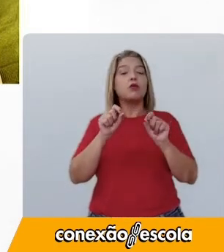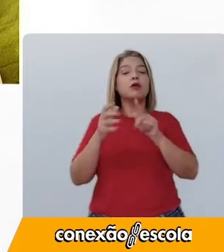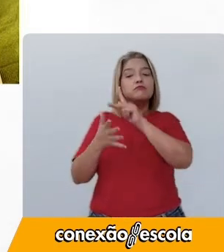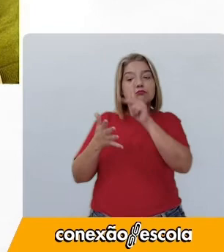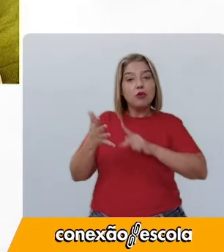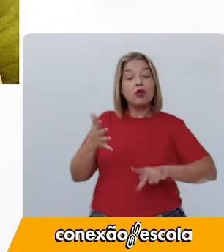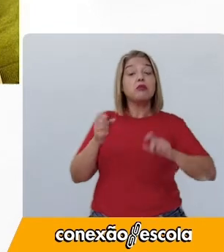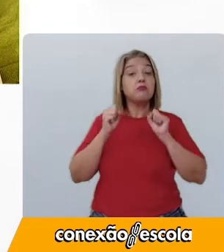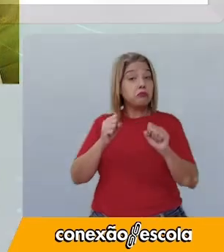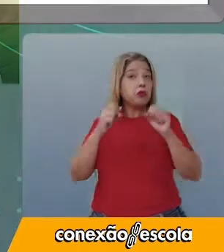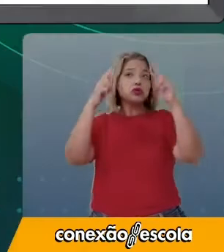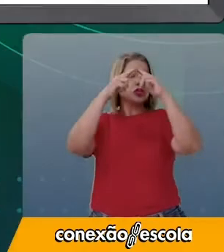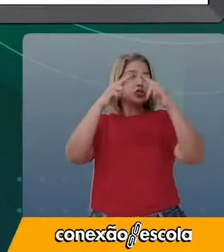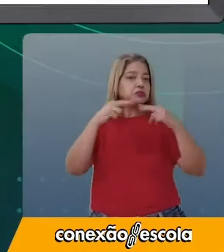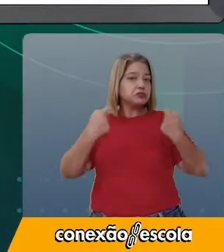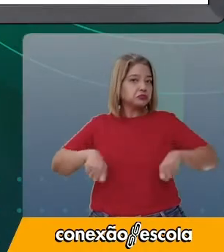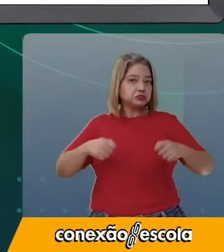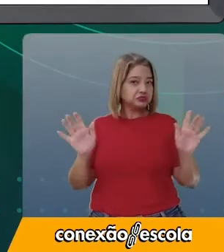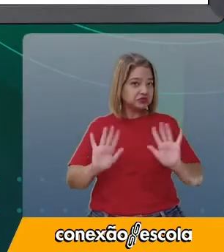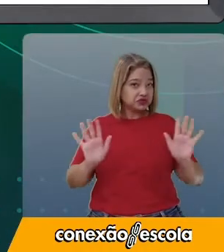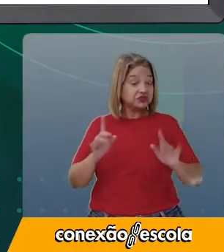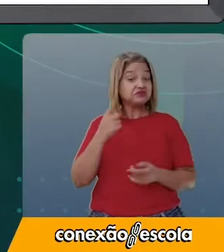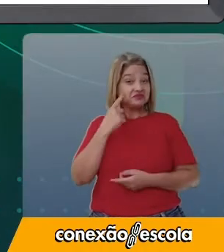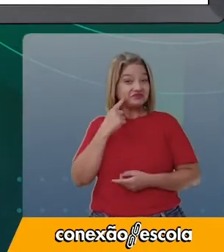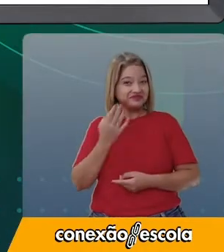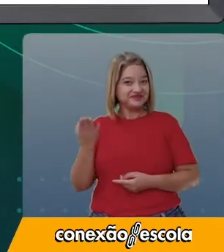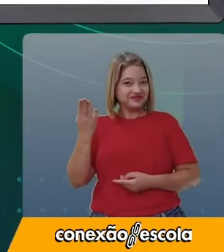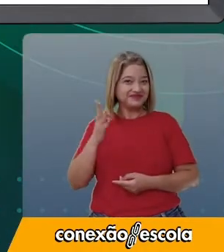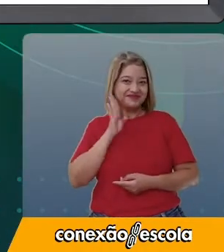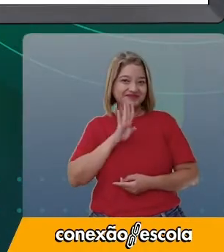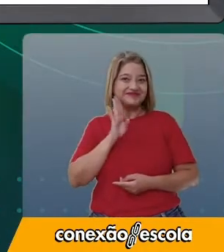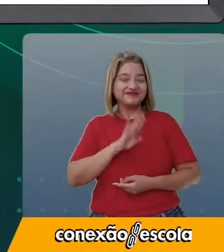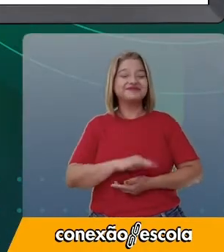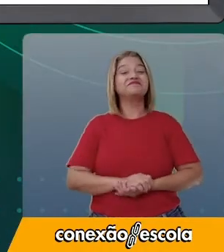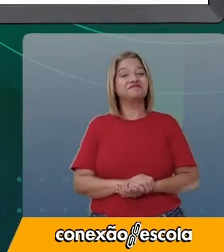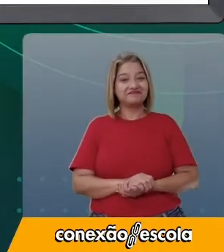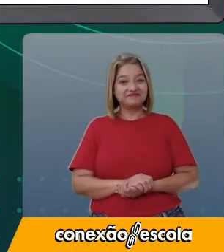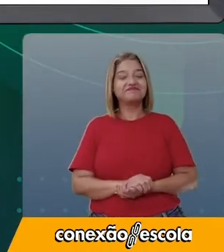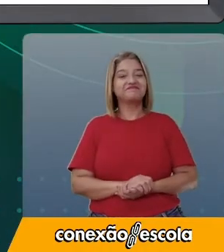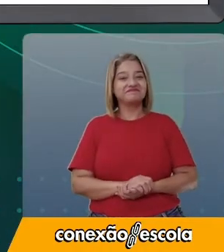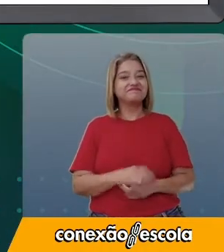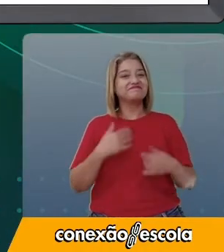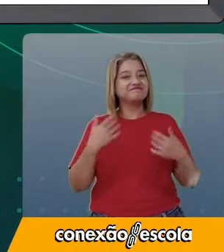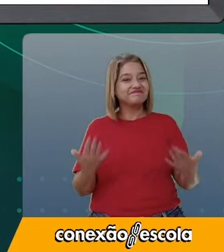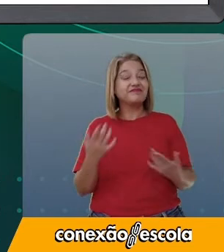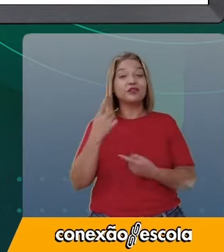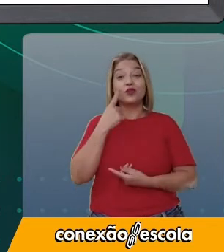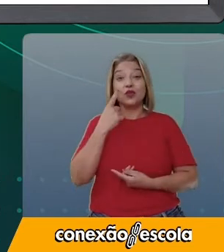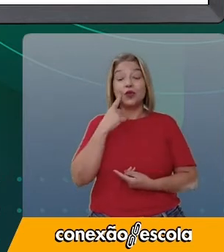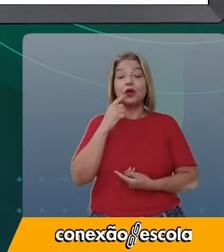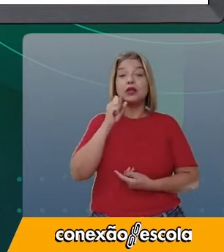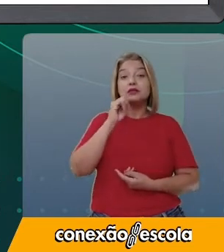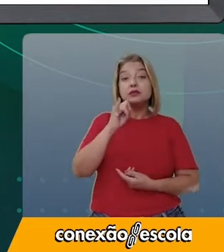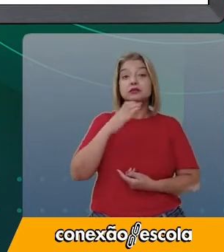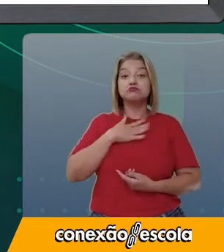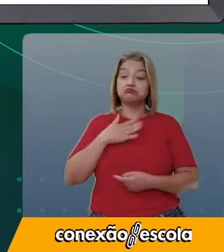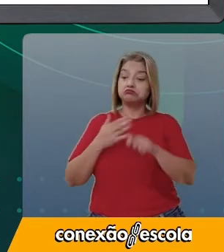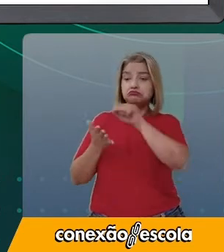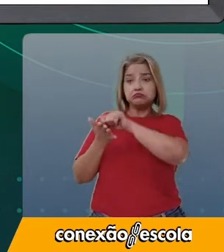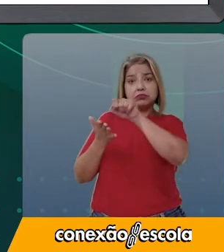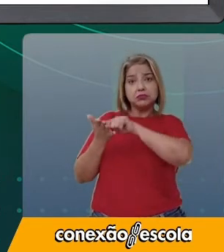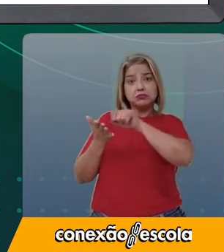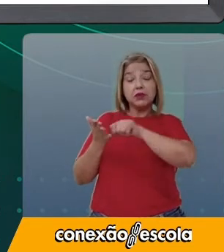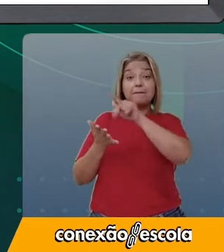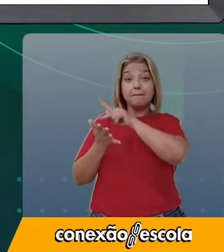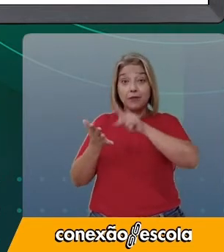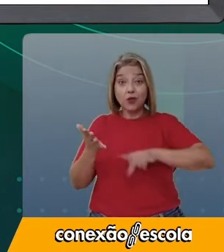poemas sem rima. Viu como é legal? Então, gente, olha que bacana. Então, quando escrevemos poema,